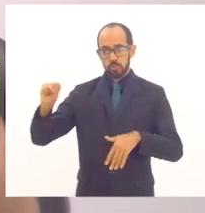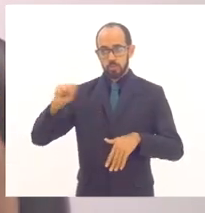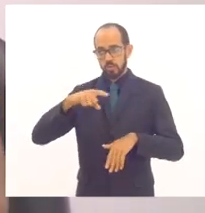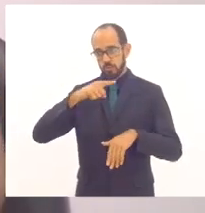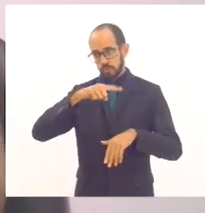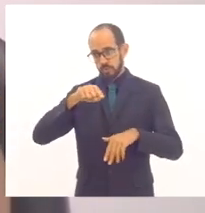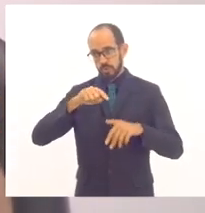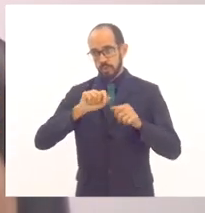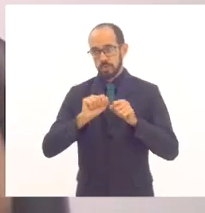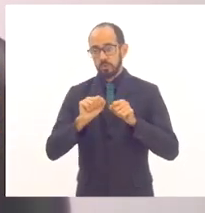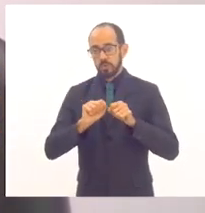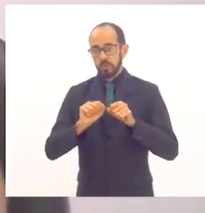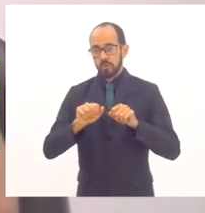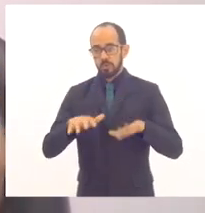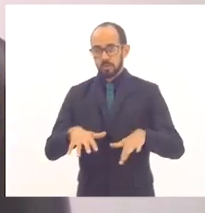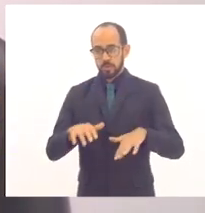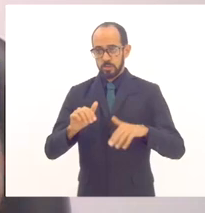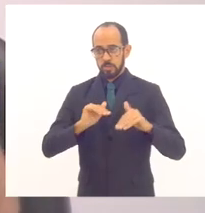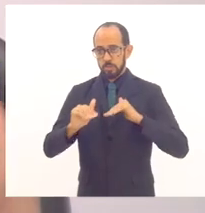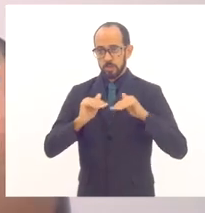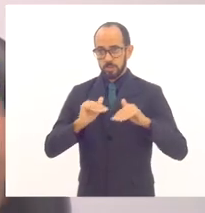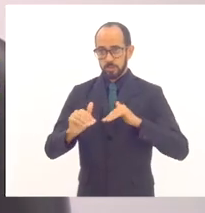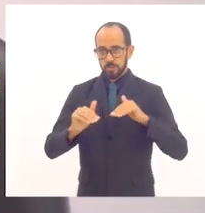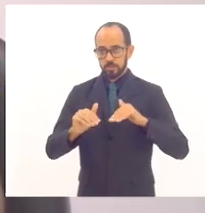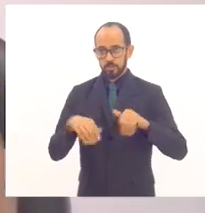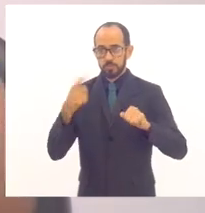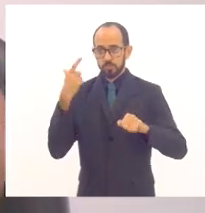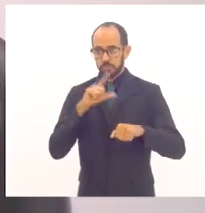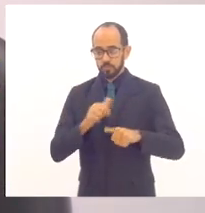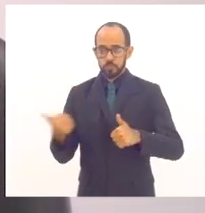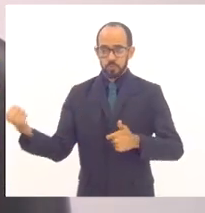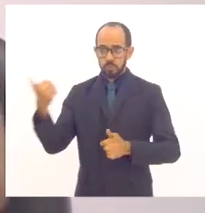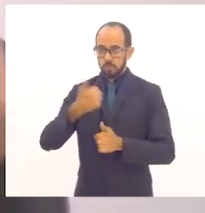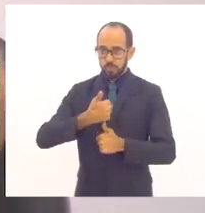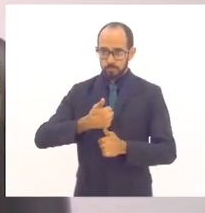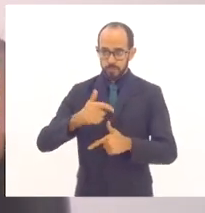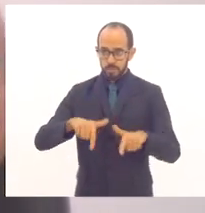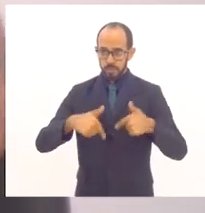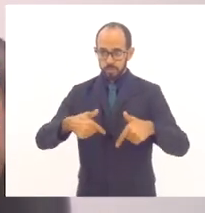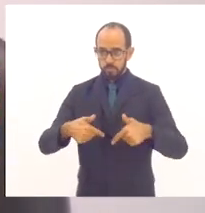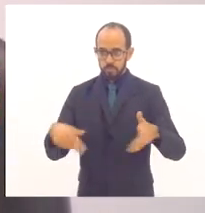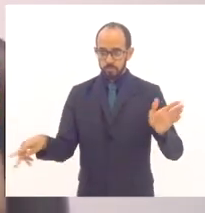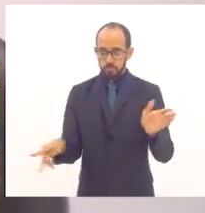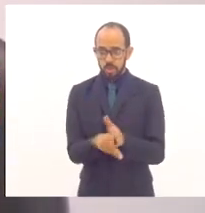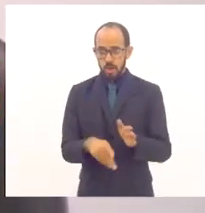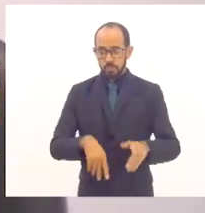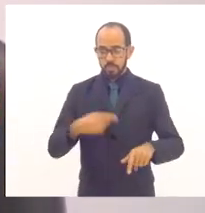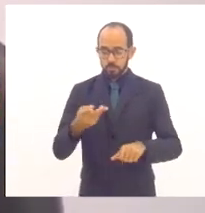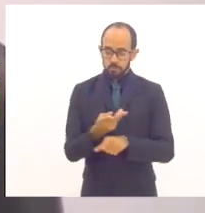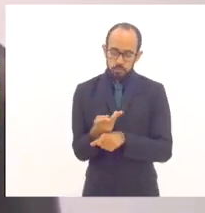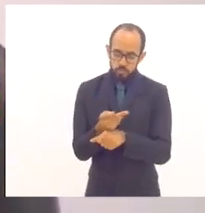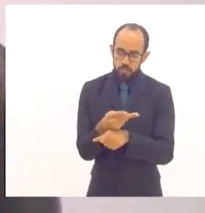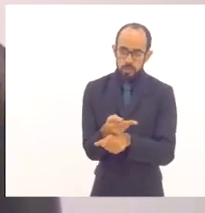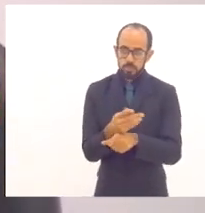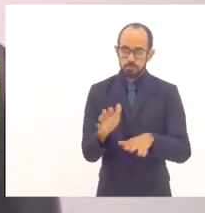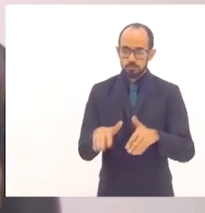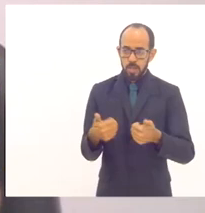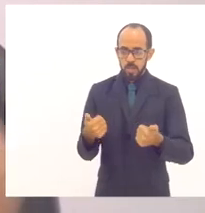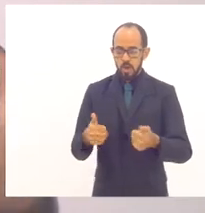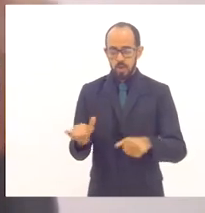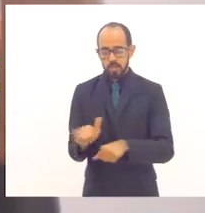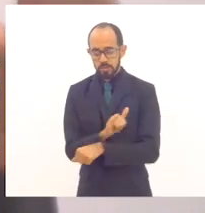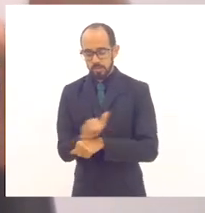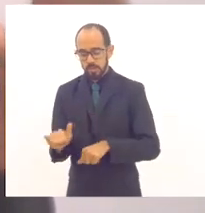isso. A mobilização social dos detentores, protagonistas de suas ações, em busca de melhores